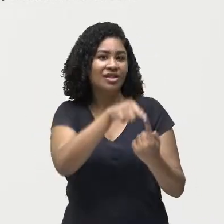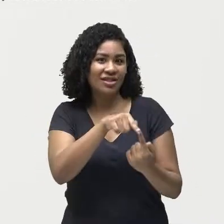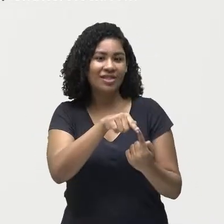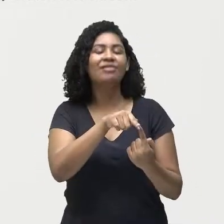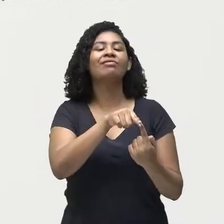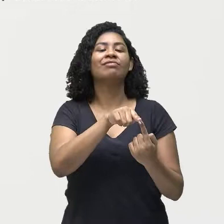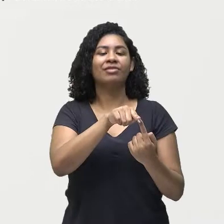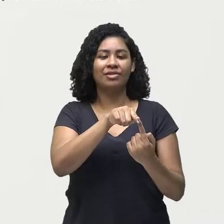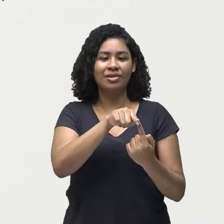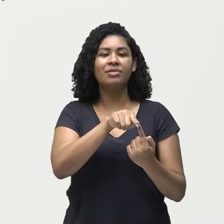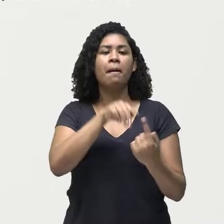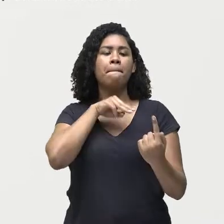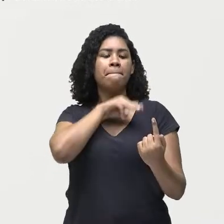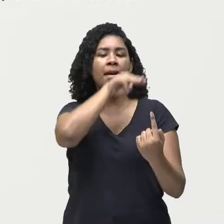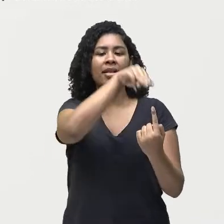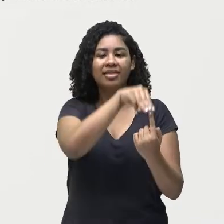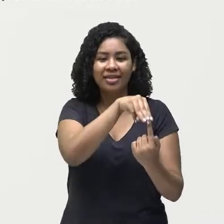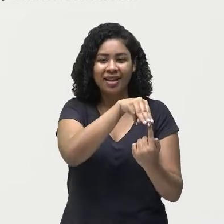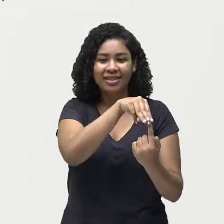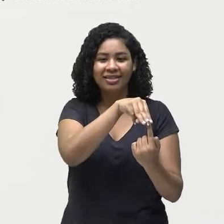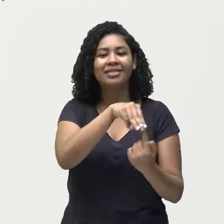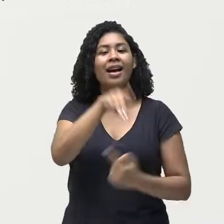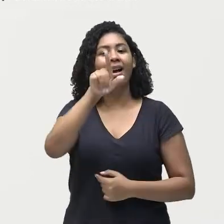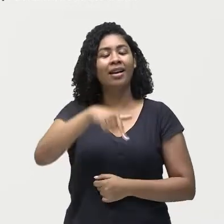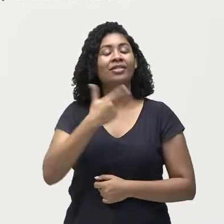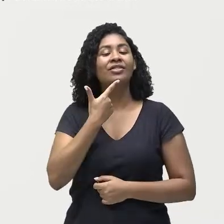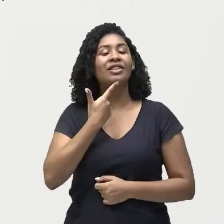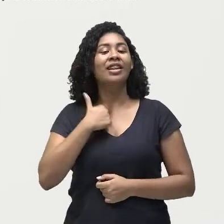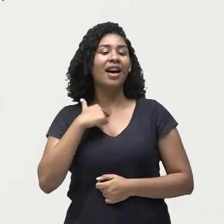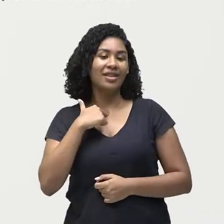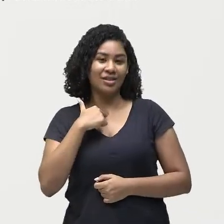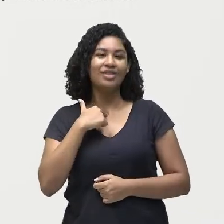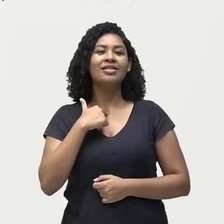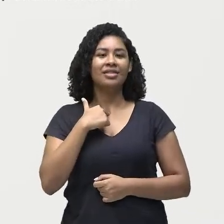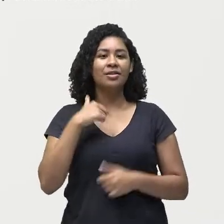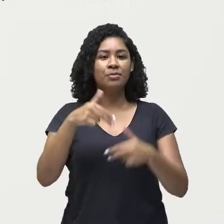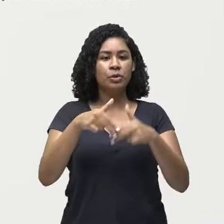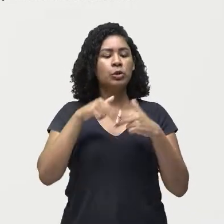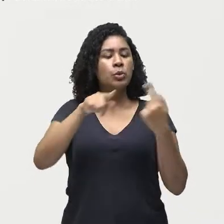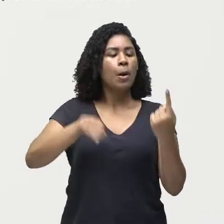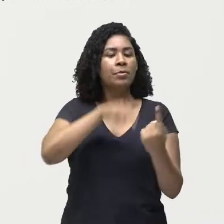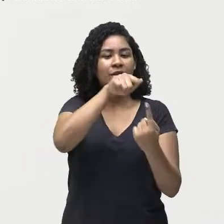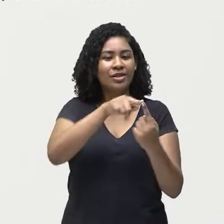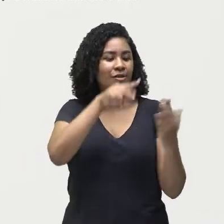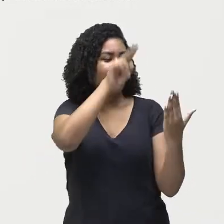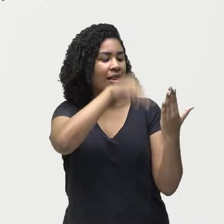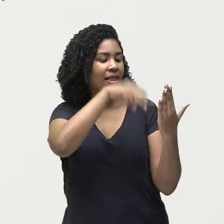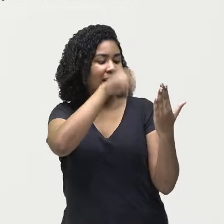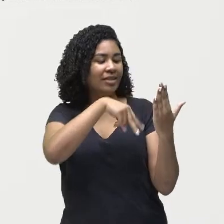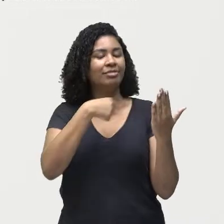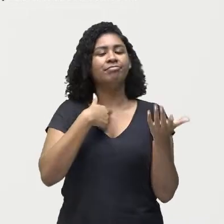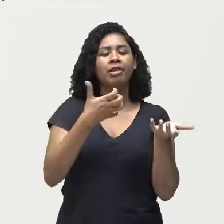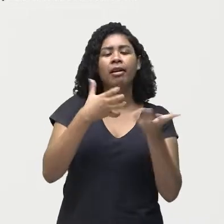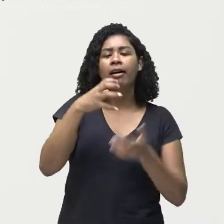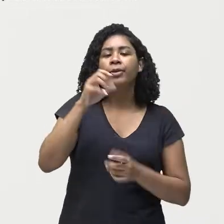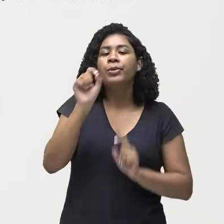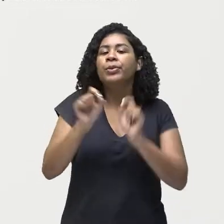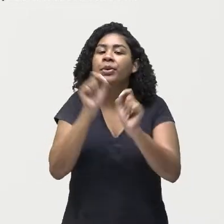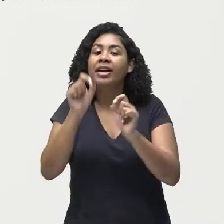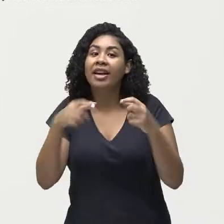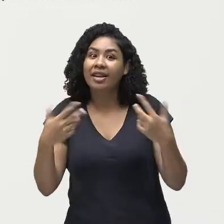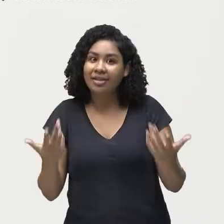propósito, é aquilo que eu quero alcançar através da leitura. Como nós dissemos